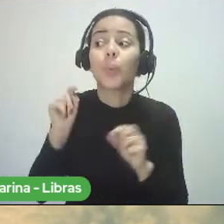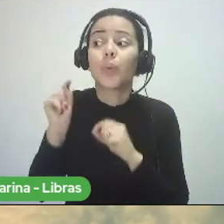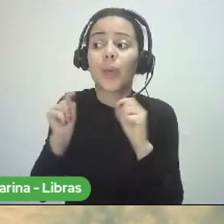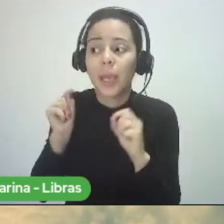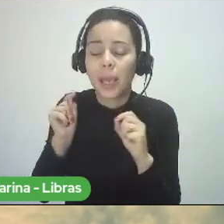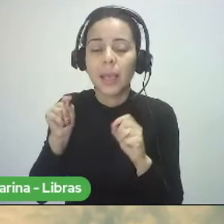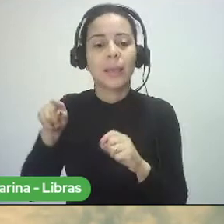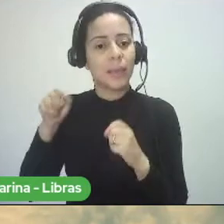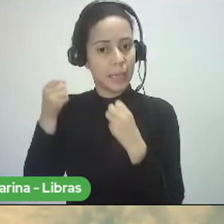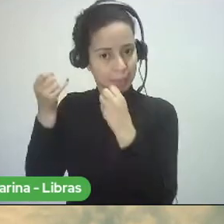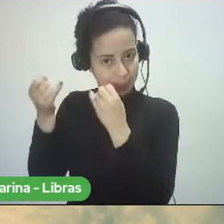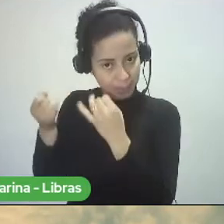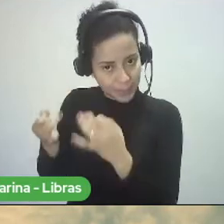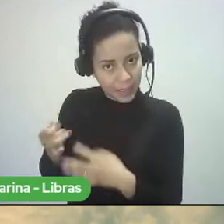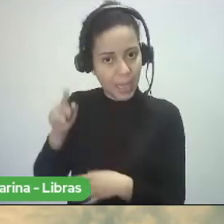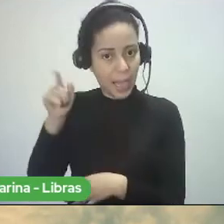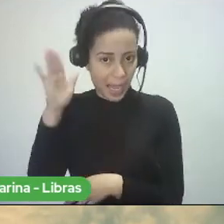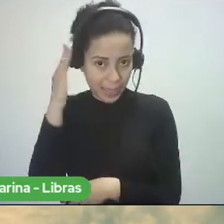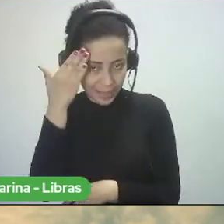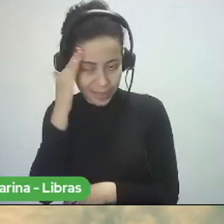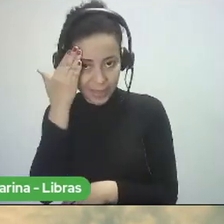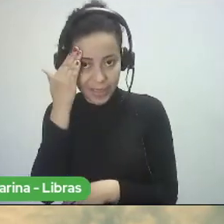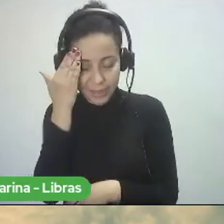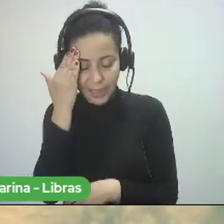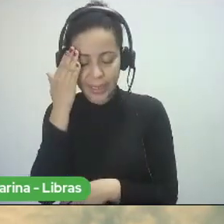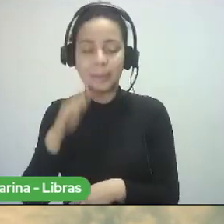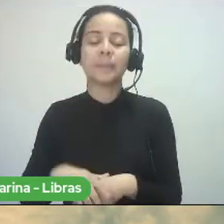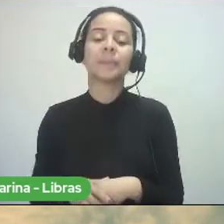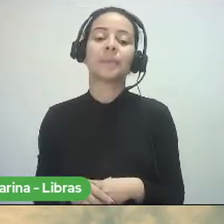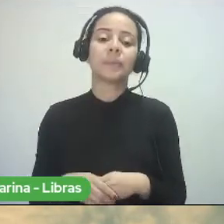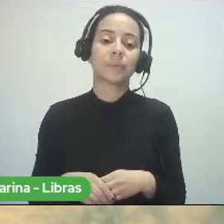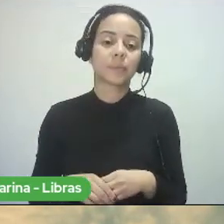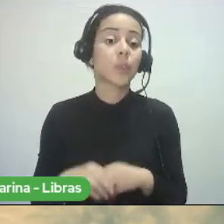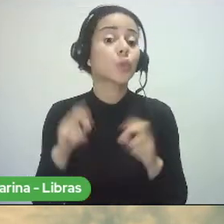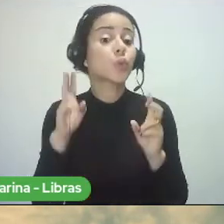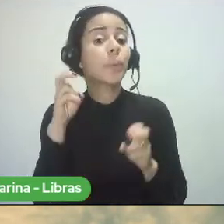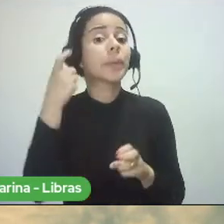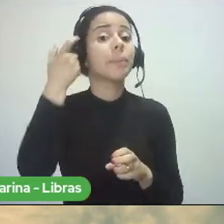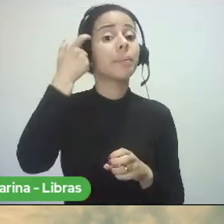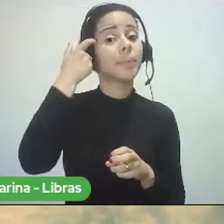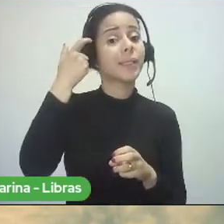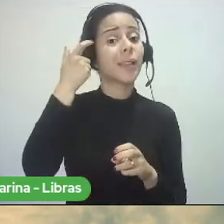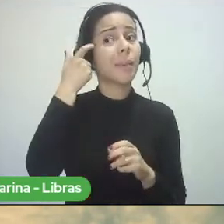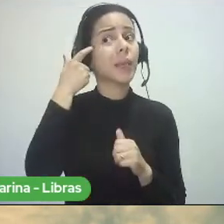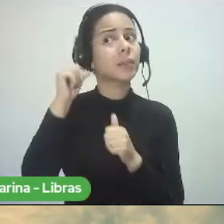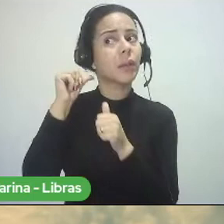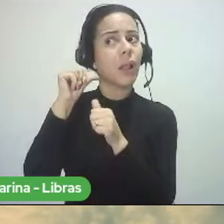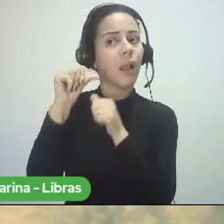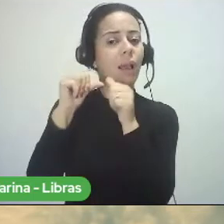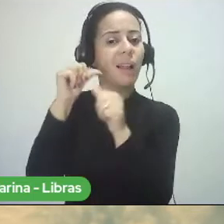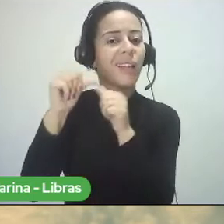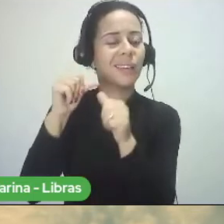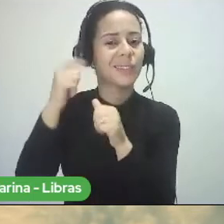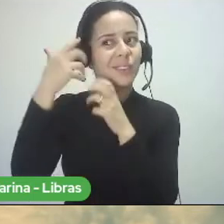estranho para muitas pessoas, né? Então, as pessoas elas já têm que vir com essa